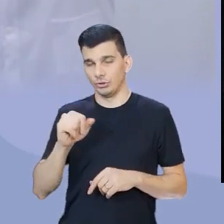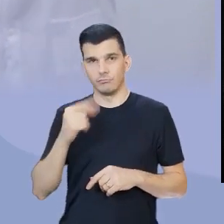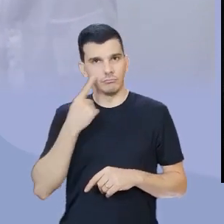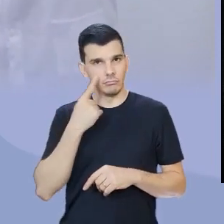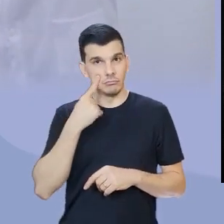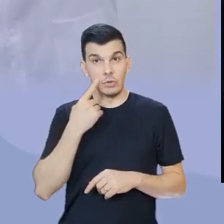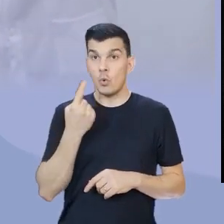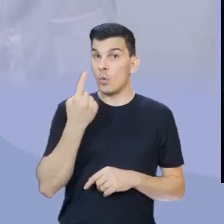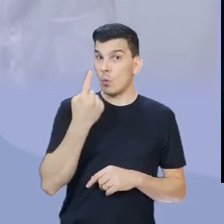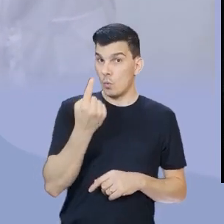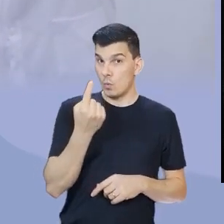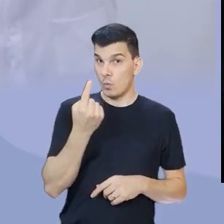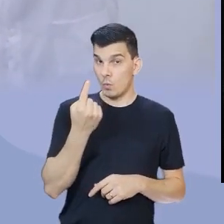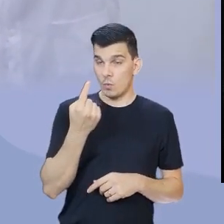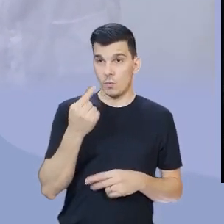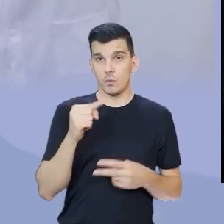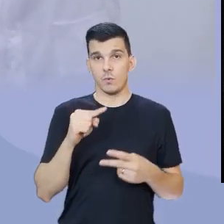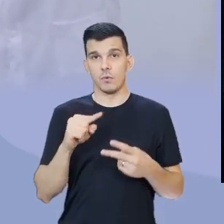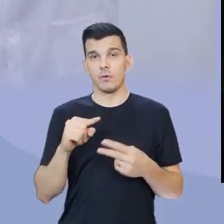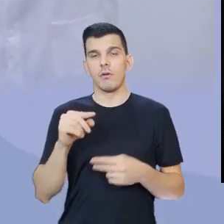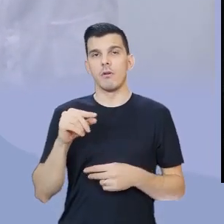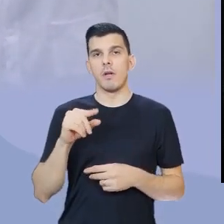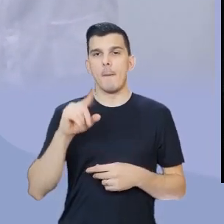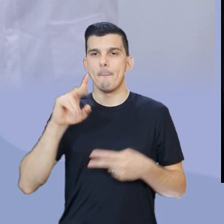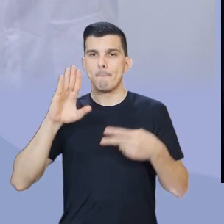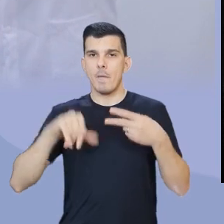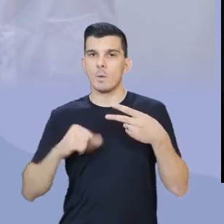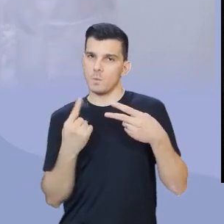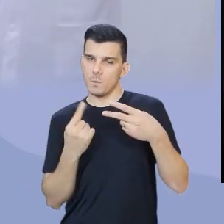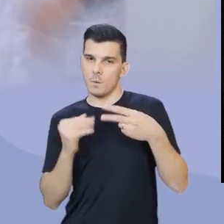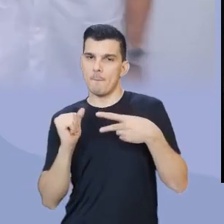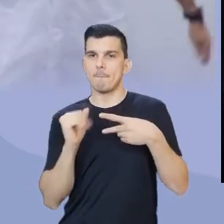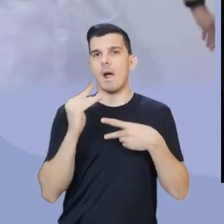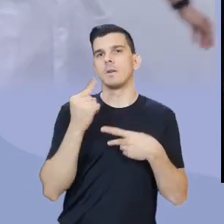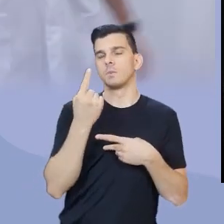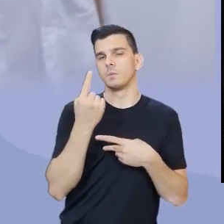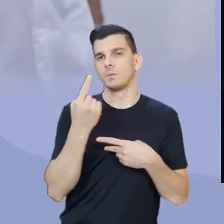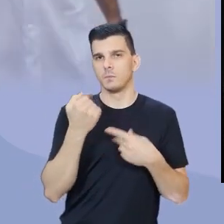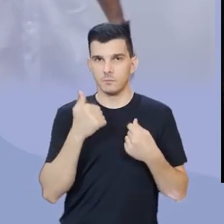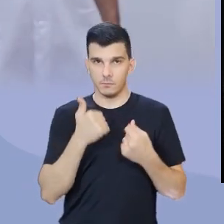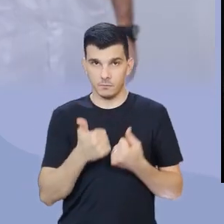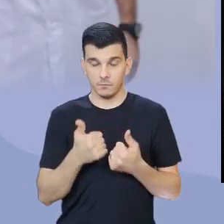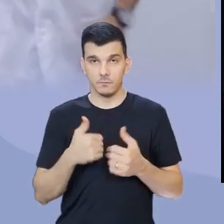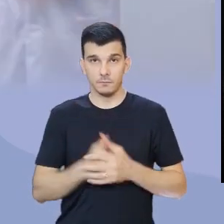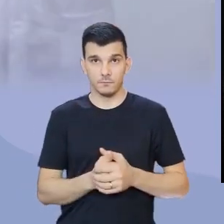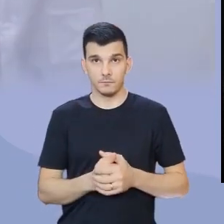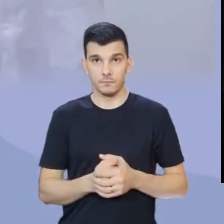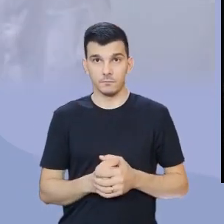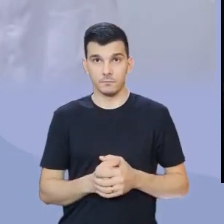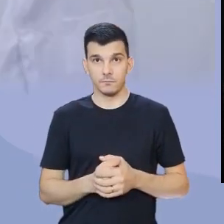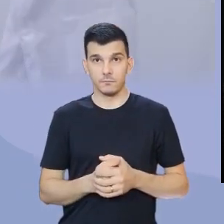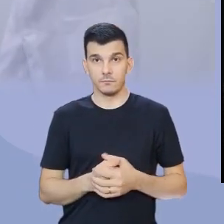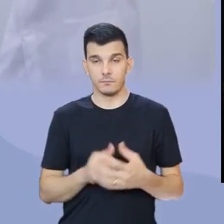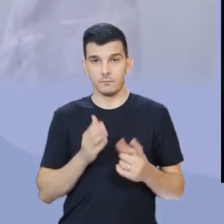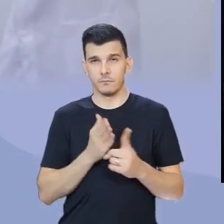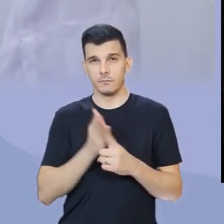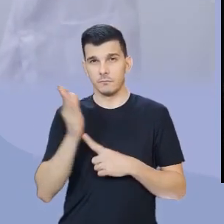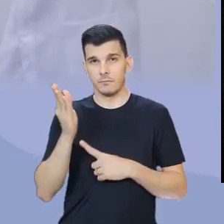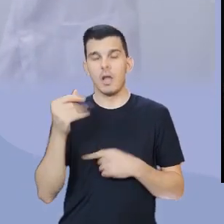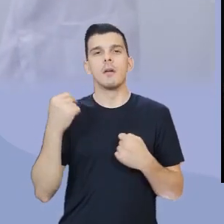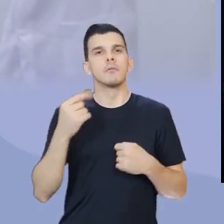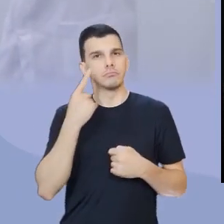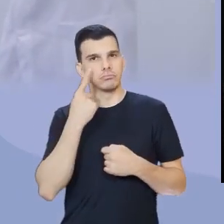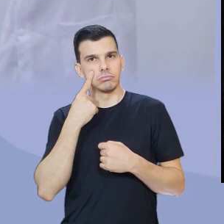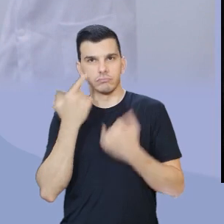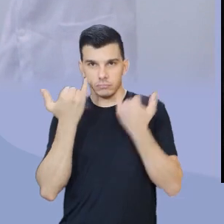angular 1, coeficiente angular menor que 1, coeficiente angular maior que 1. É isso. Vamos lá, então. A sua reta está aqui, ela tem que vir para